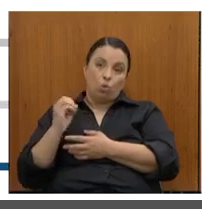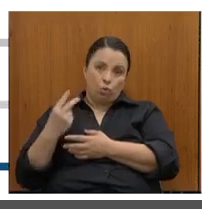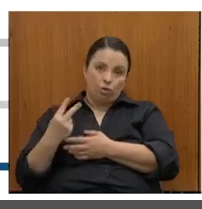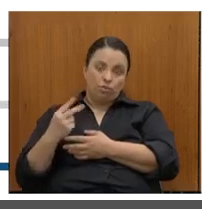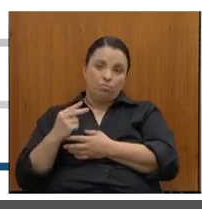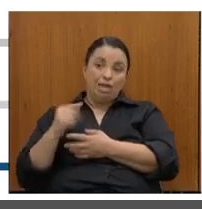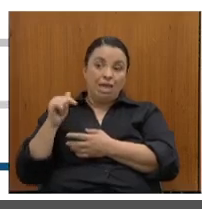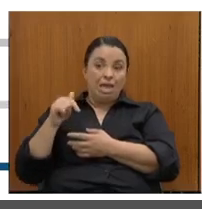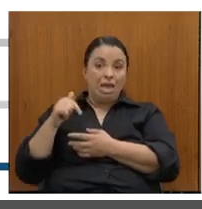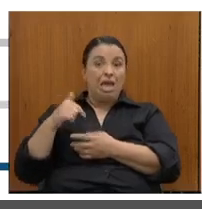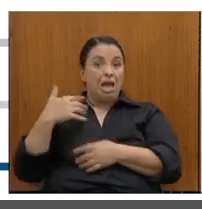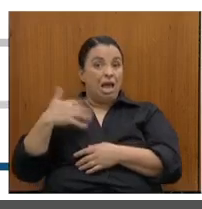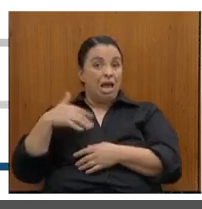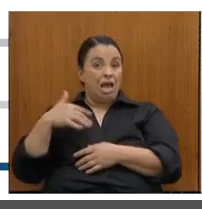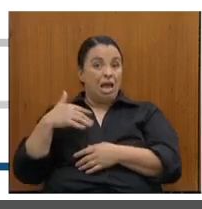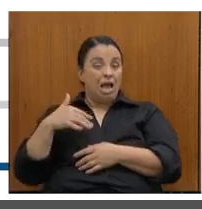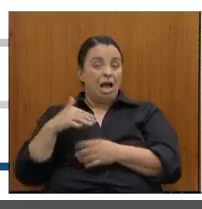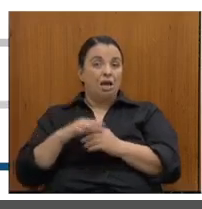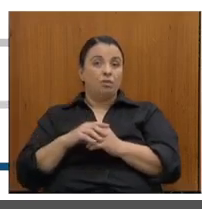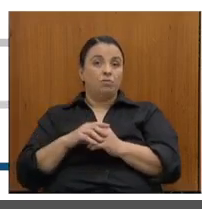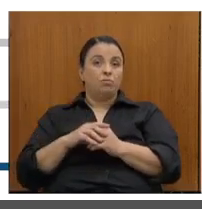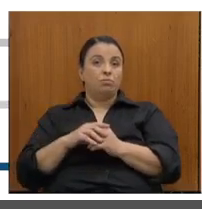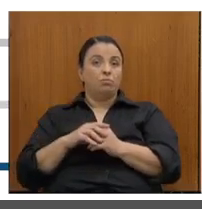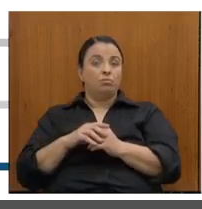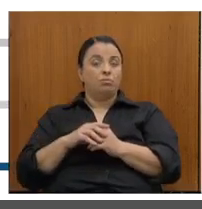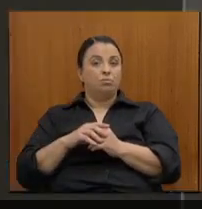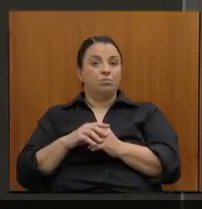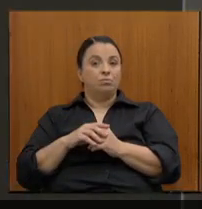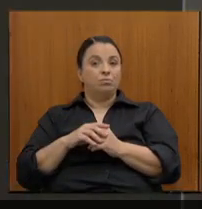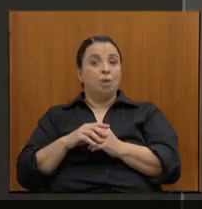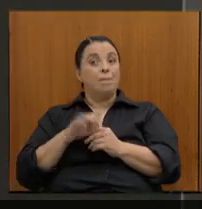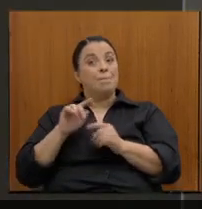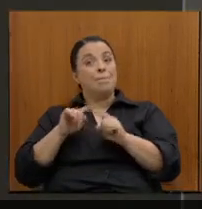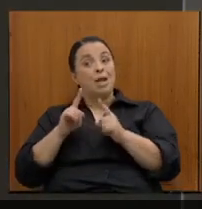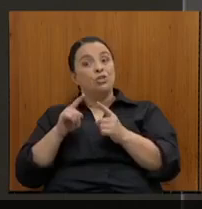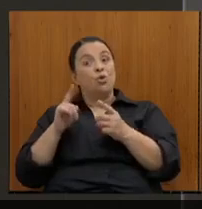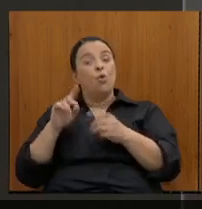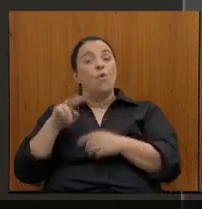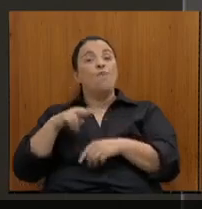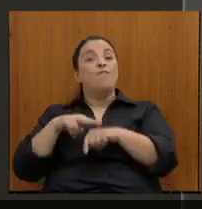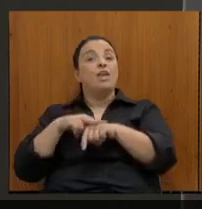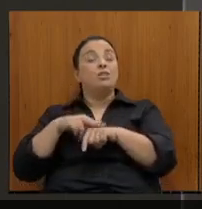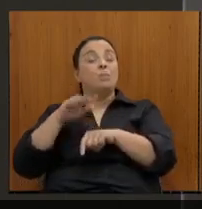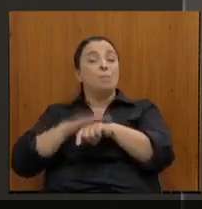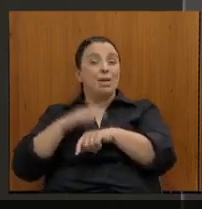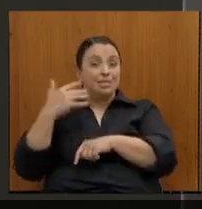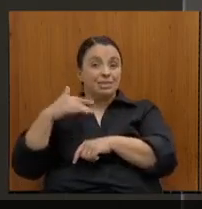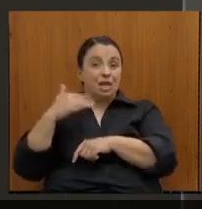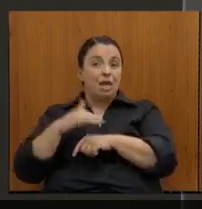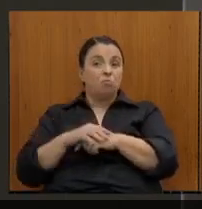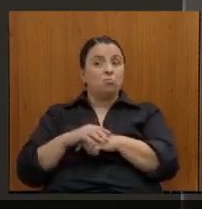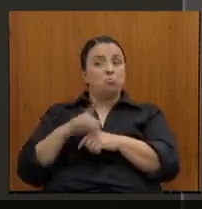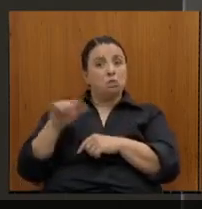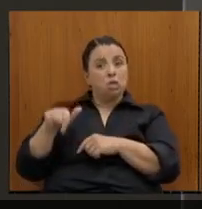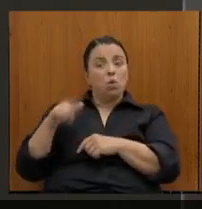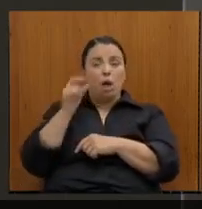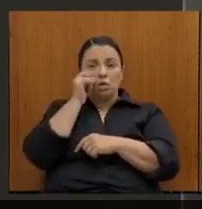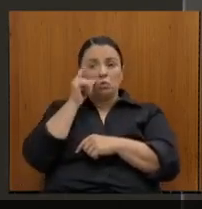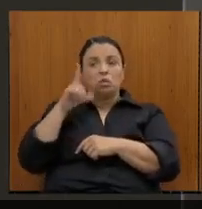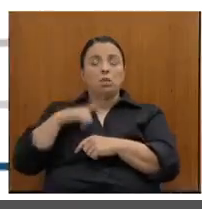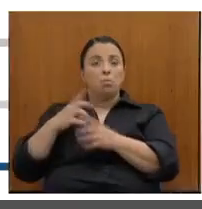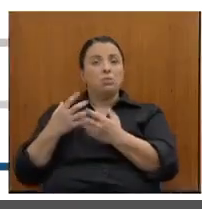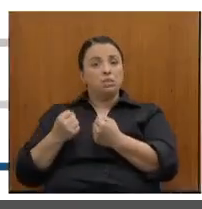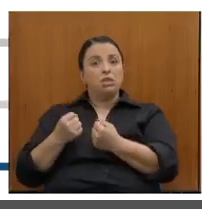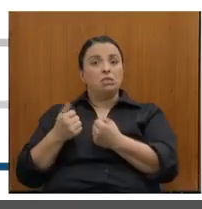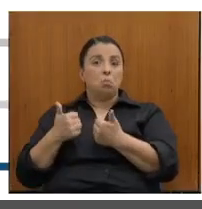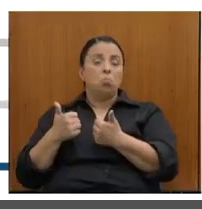hoje ainda é o verde e uma aceitação social médio e Finalmente nós temos o hidrogênio